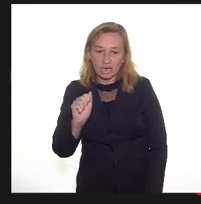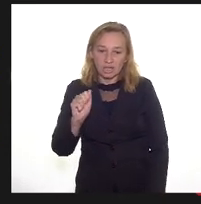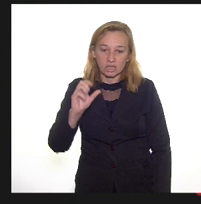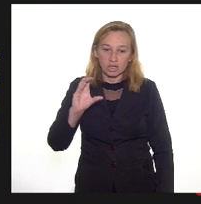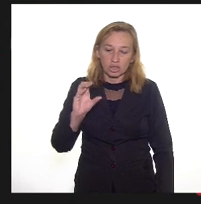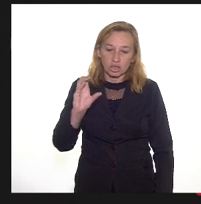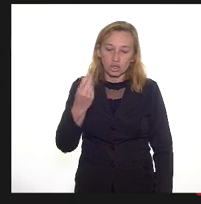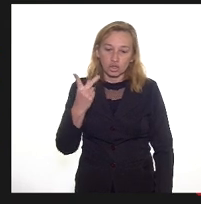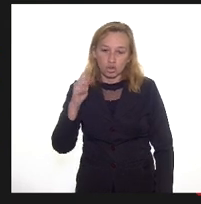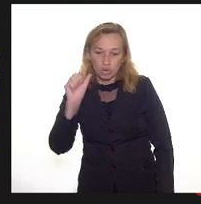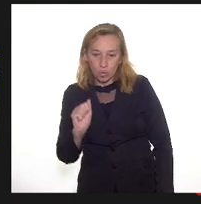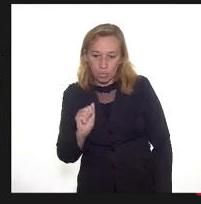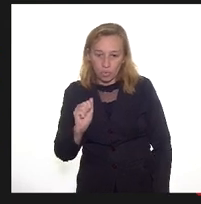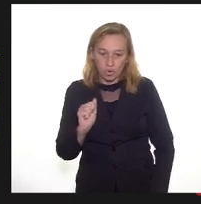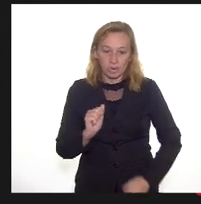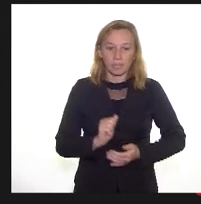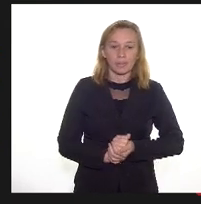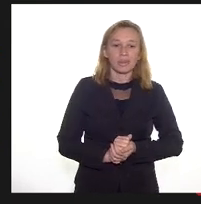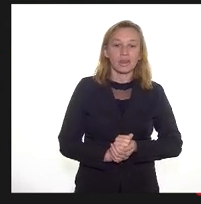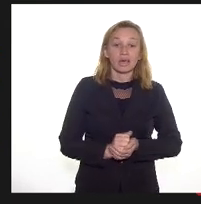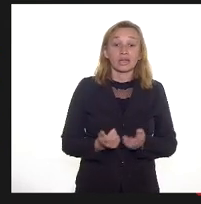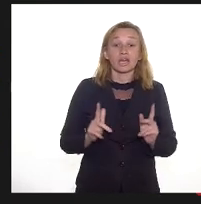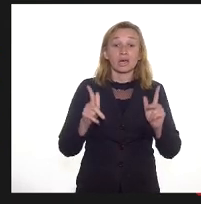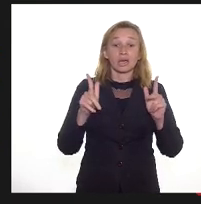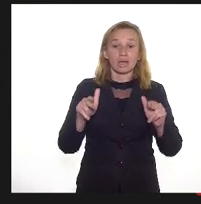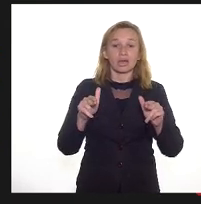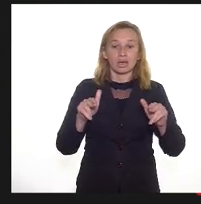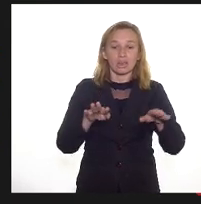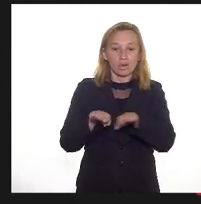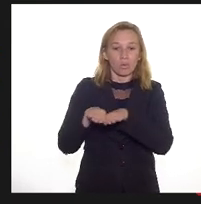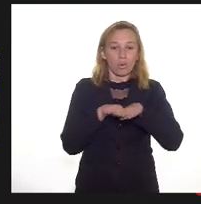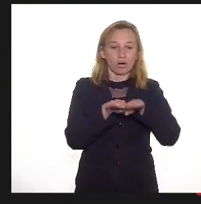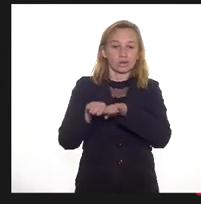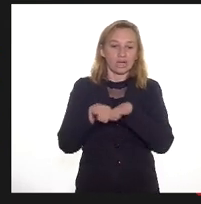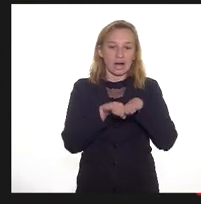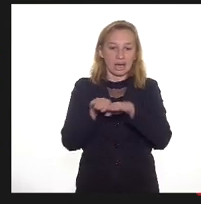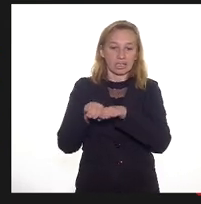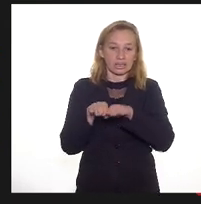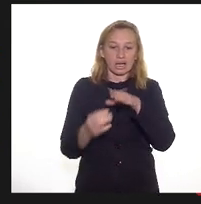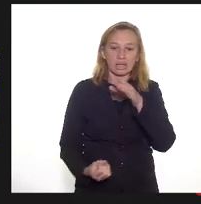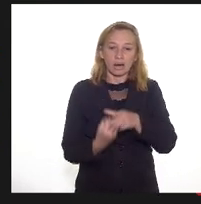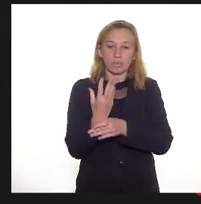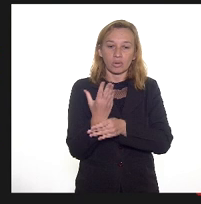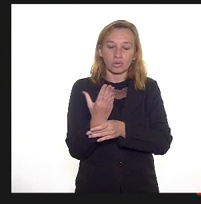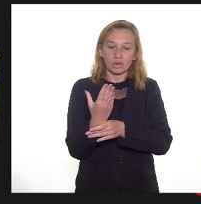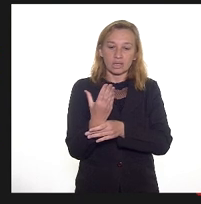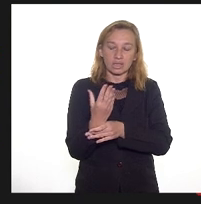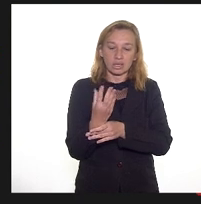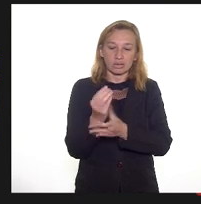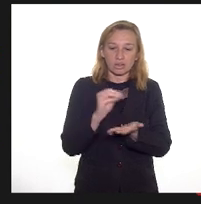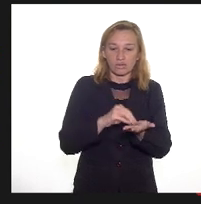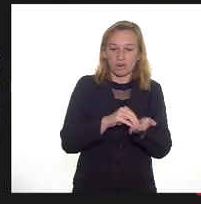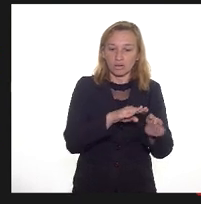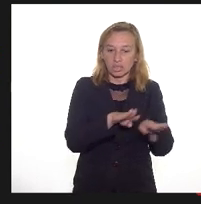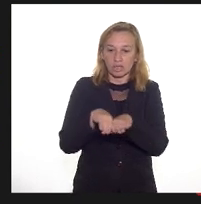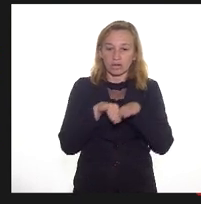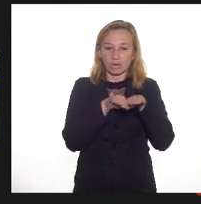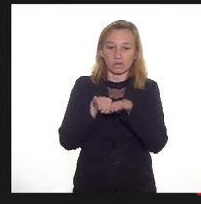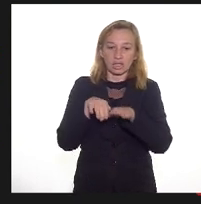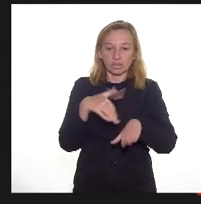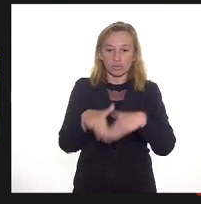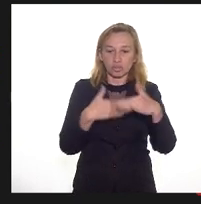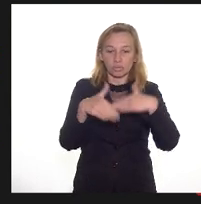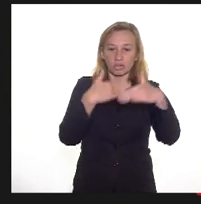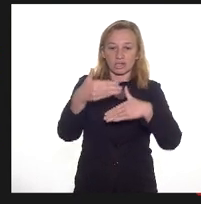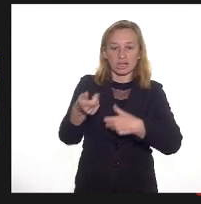intitulado A Crença na Igualdade e a Produção de Desigualdades, da Desigualdade nos